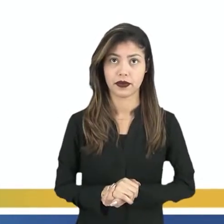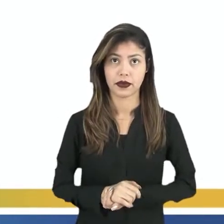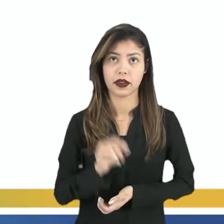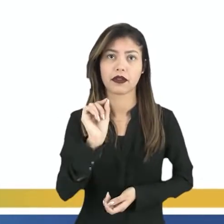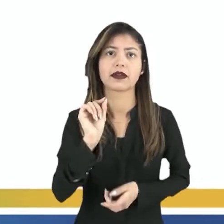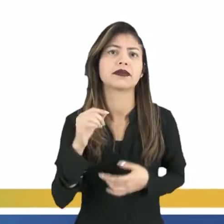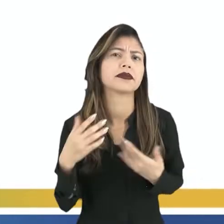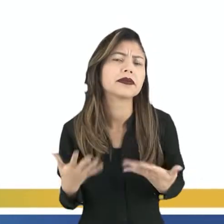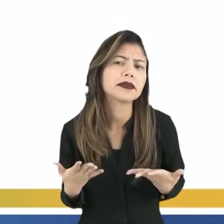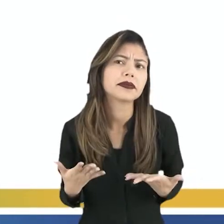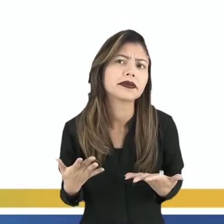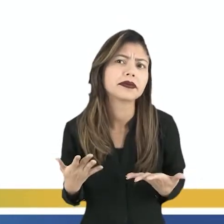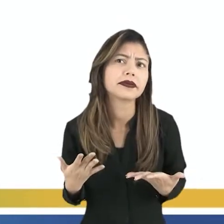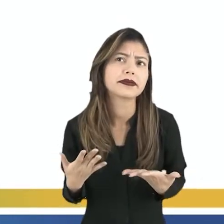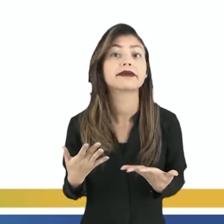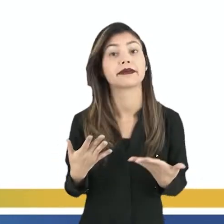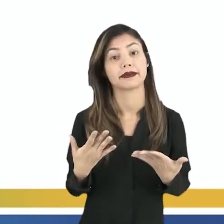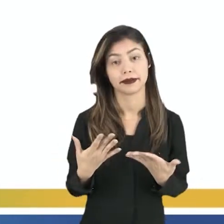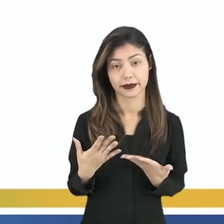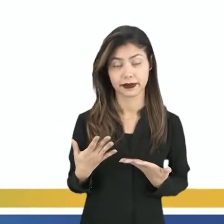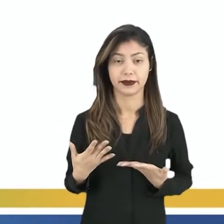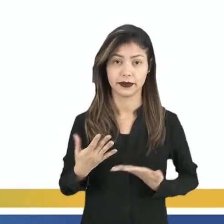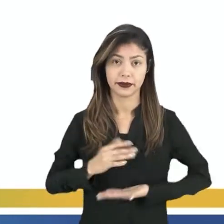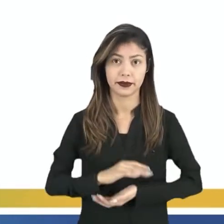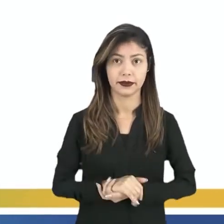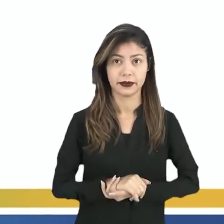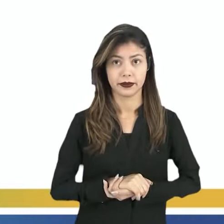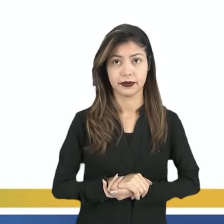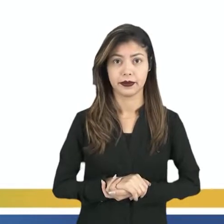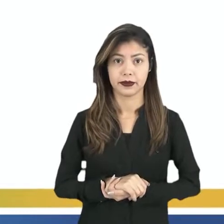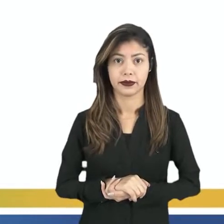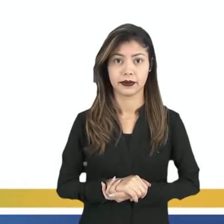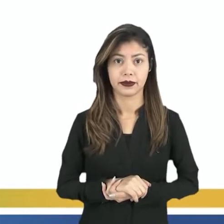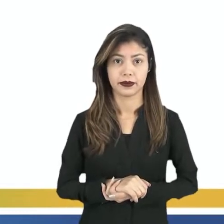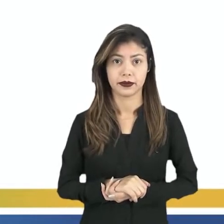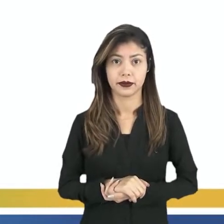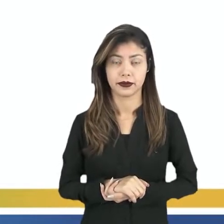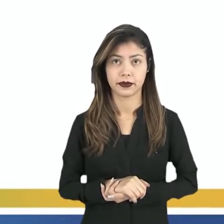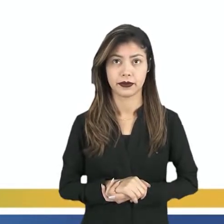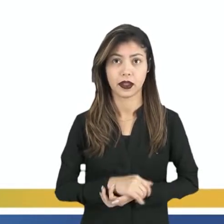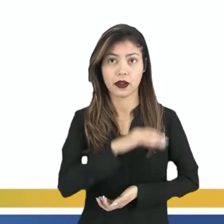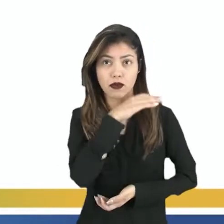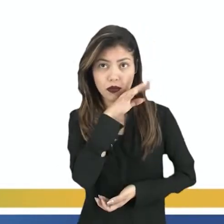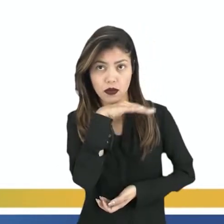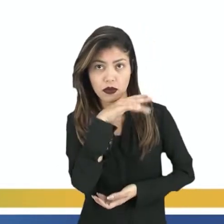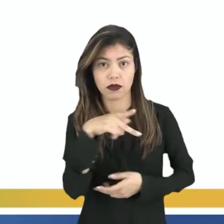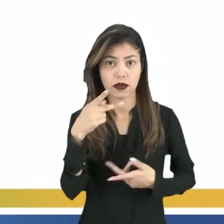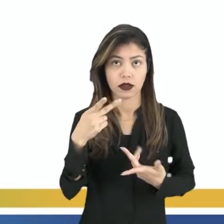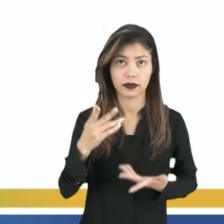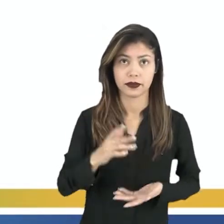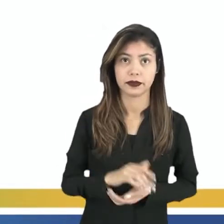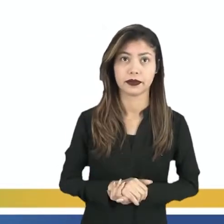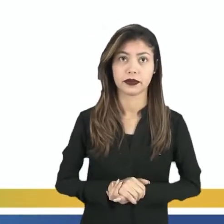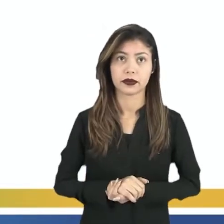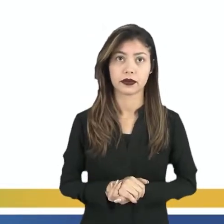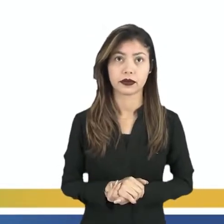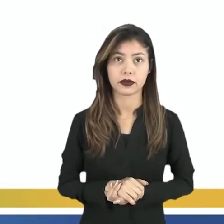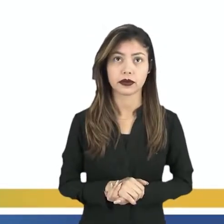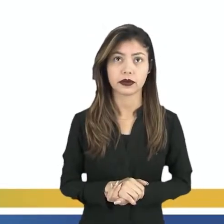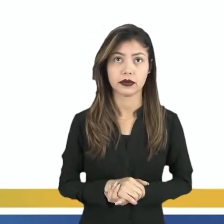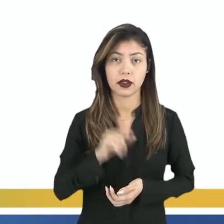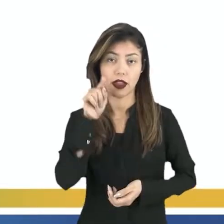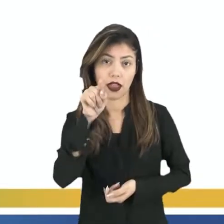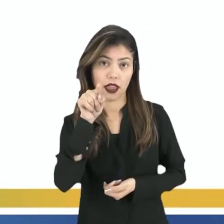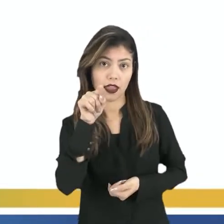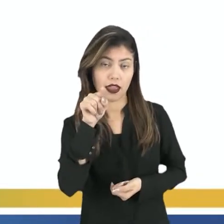que ele está fazendo? He is, or it is, porque se trata de um animal, né? It is swimming.